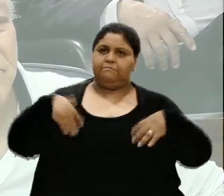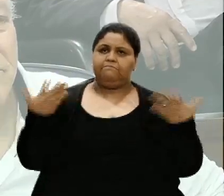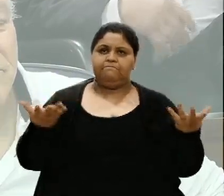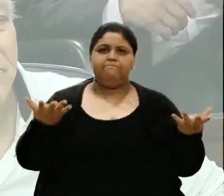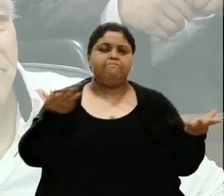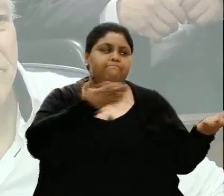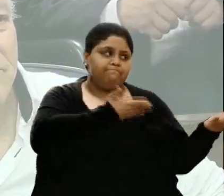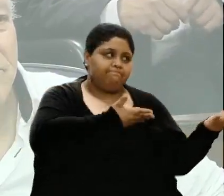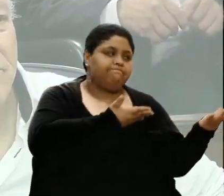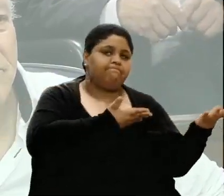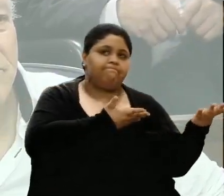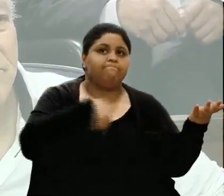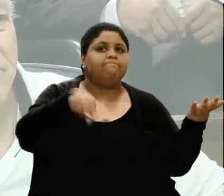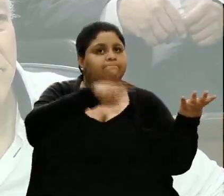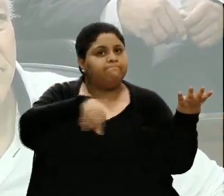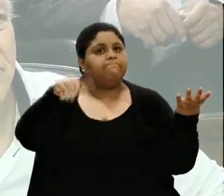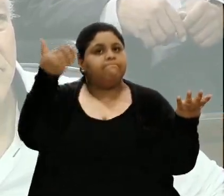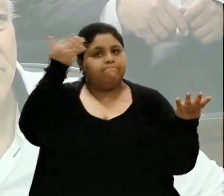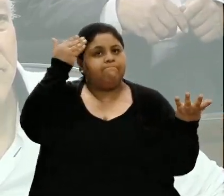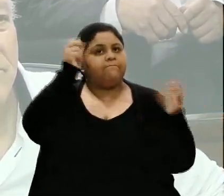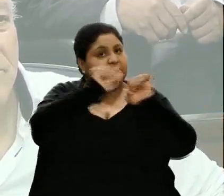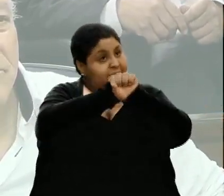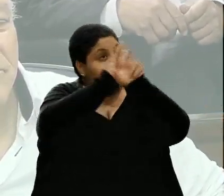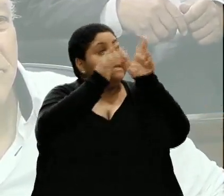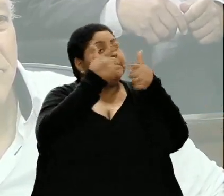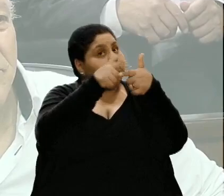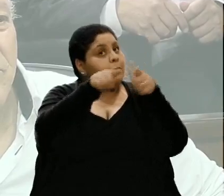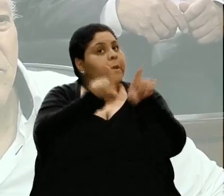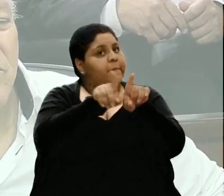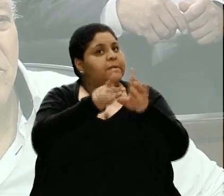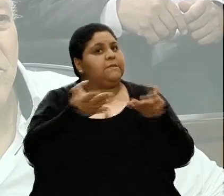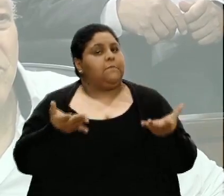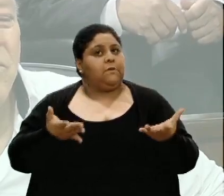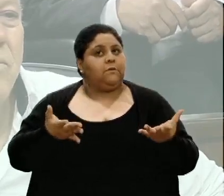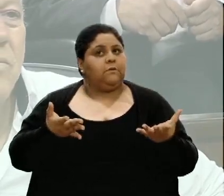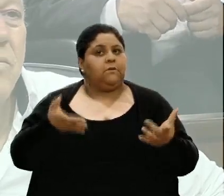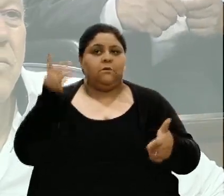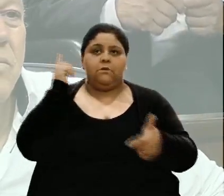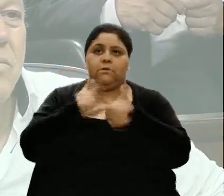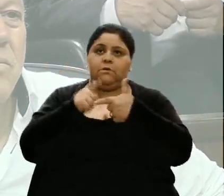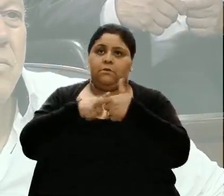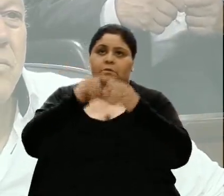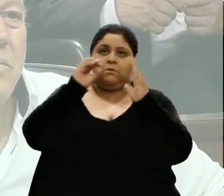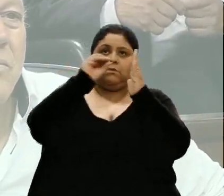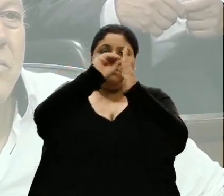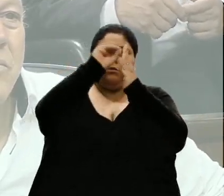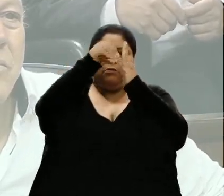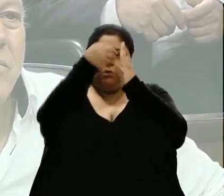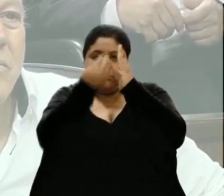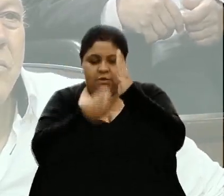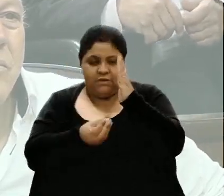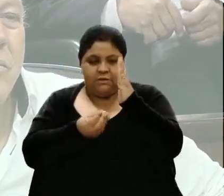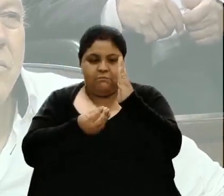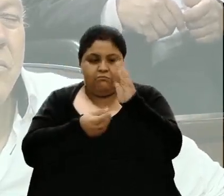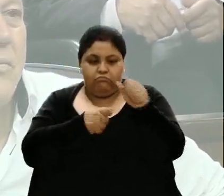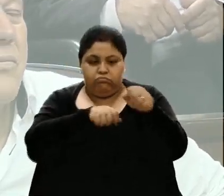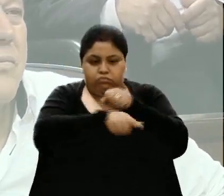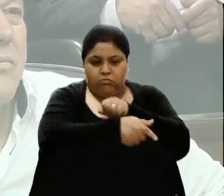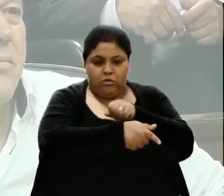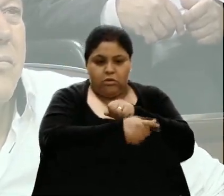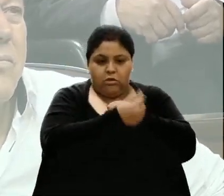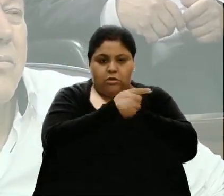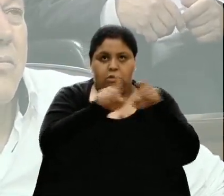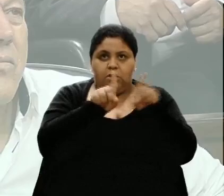Então, a gente tem que entender e esclarecer essa situação. Por que o SAMAI vai botar dinheiro do SAMAI e não a Secretaria